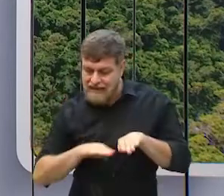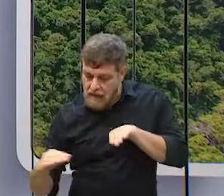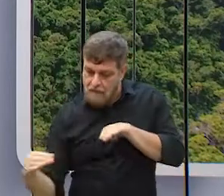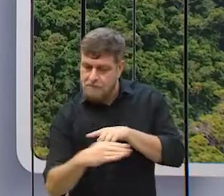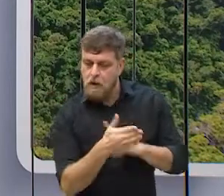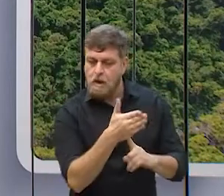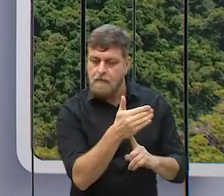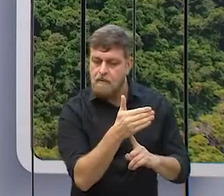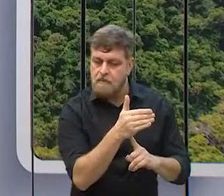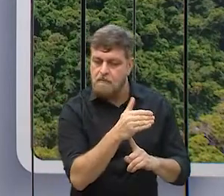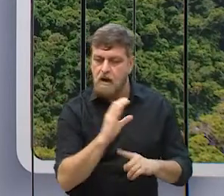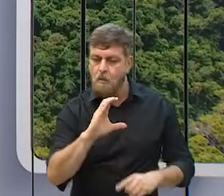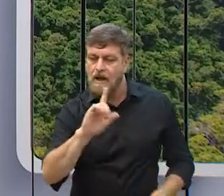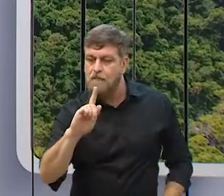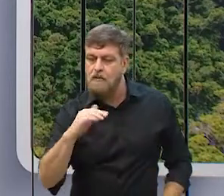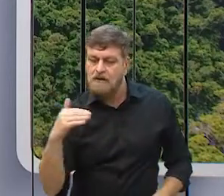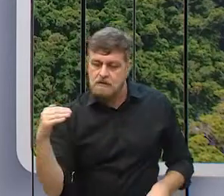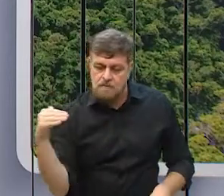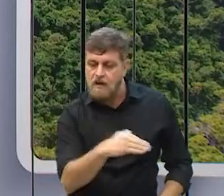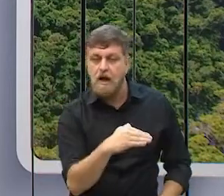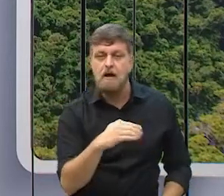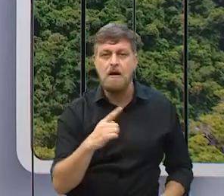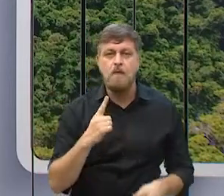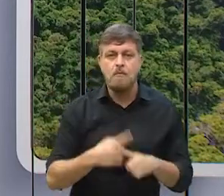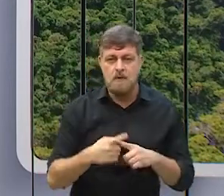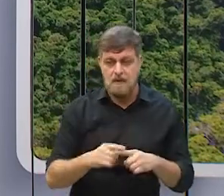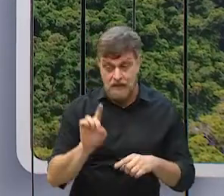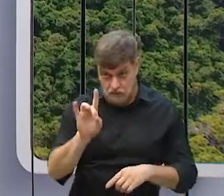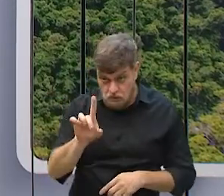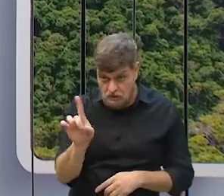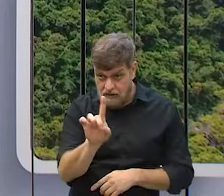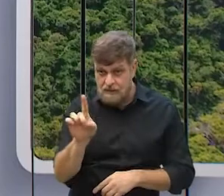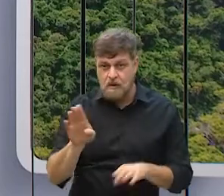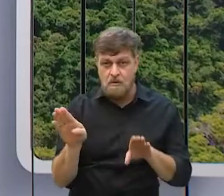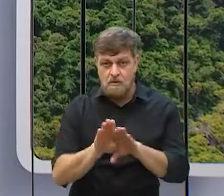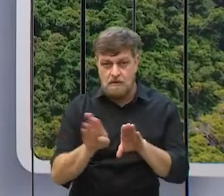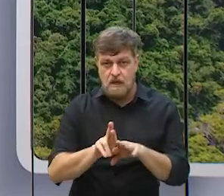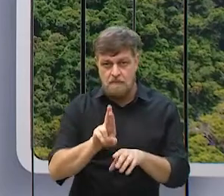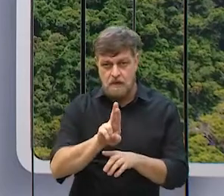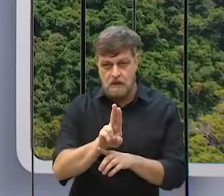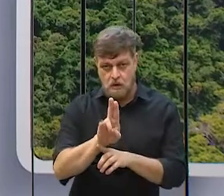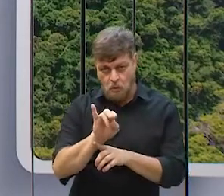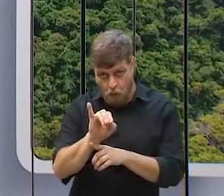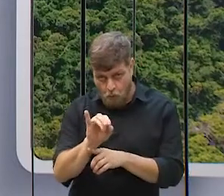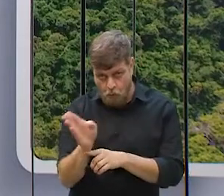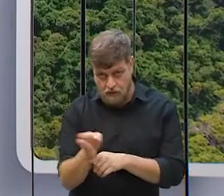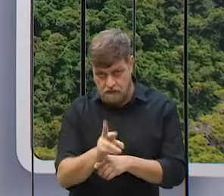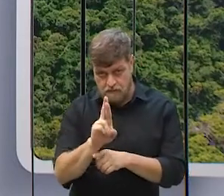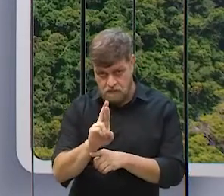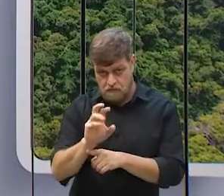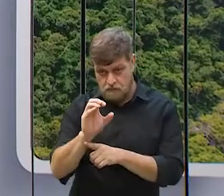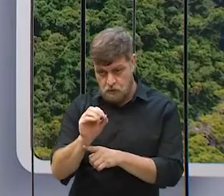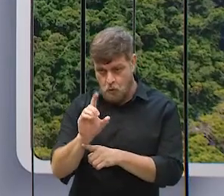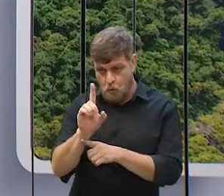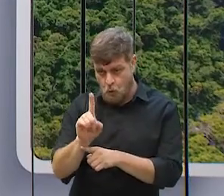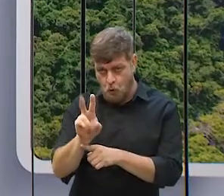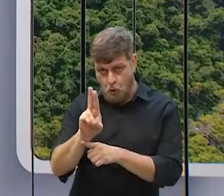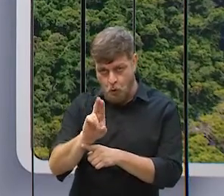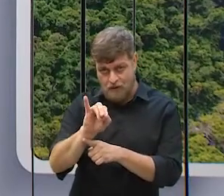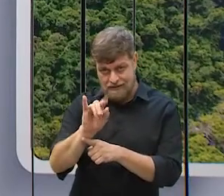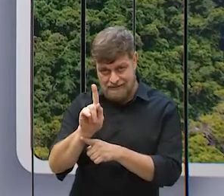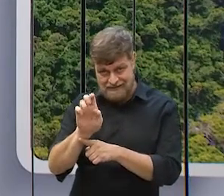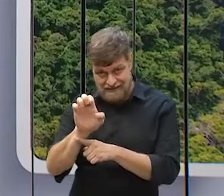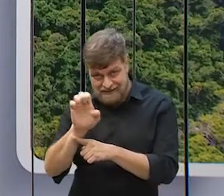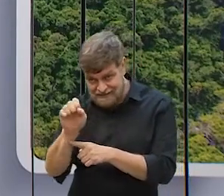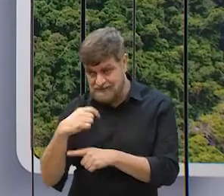Campo Grande tenha acesso para Bandeirantes? Não é só. É também a Rui Rodrigues. Nós estamos falando dos 2 distritos mais populosos da